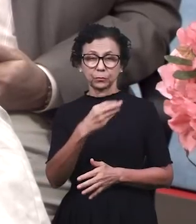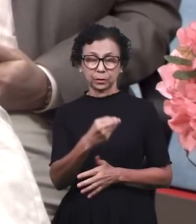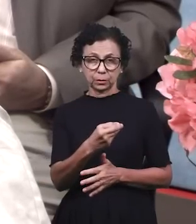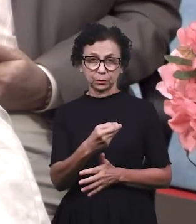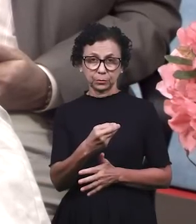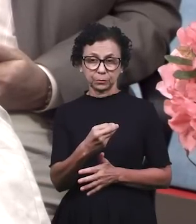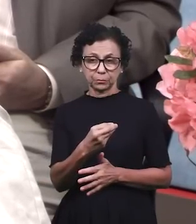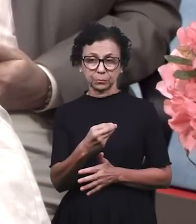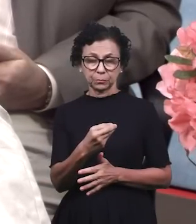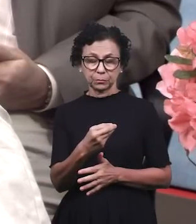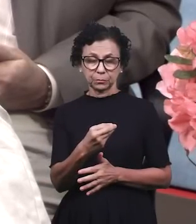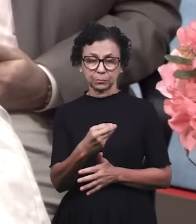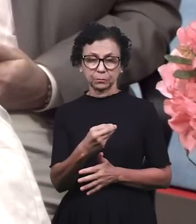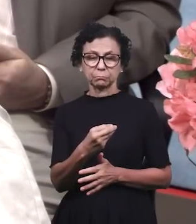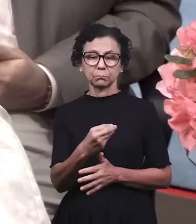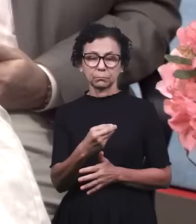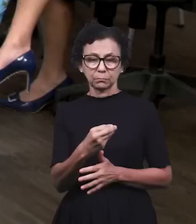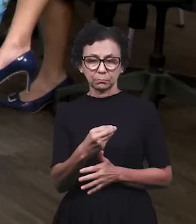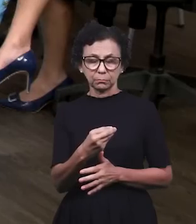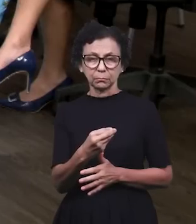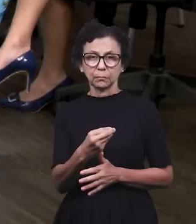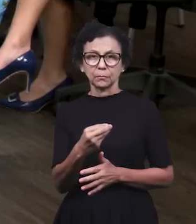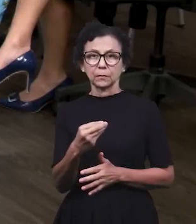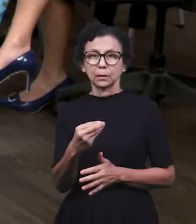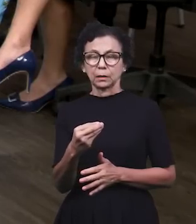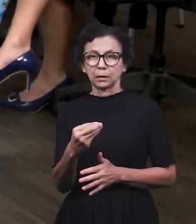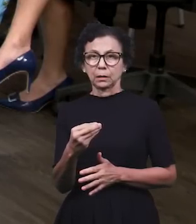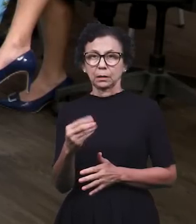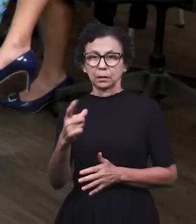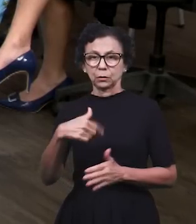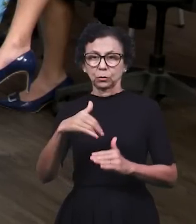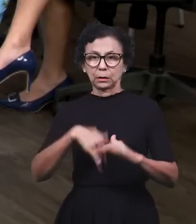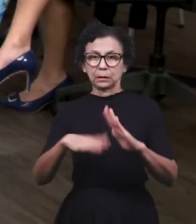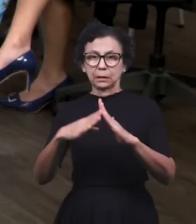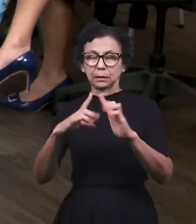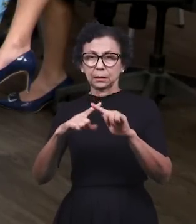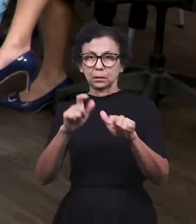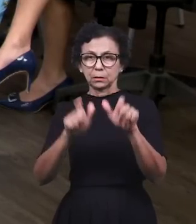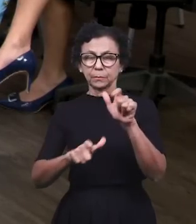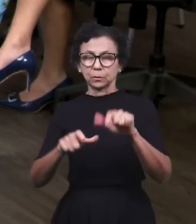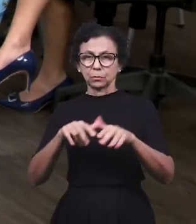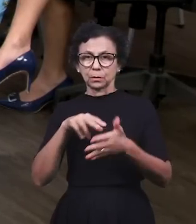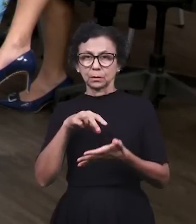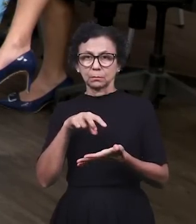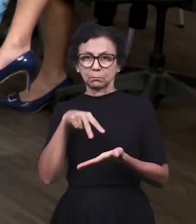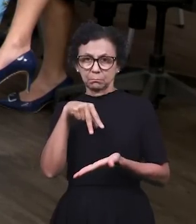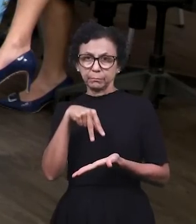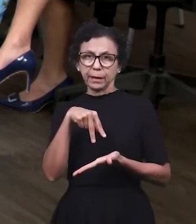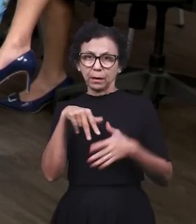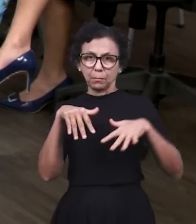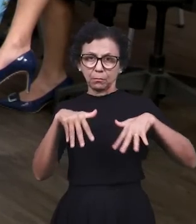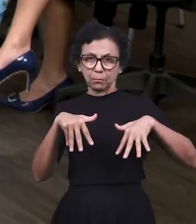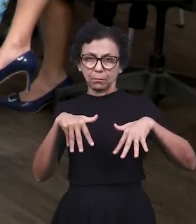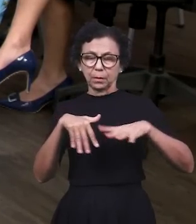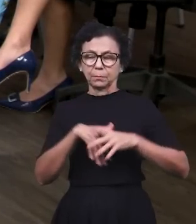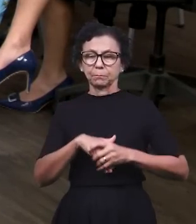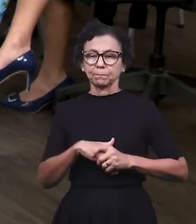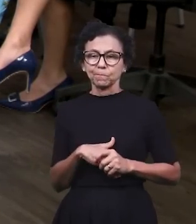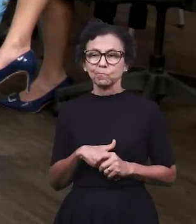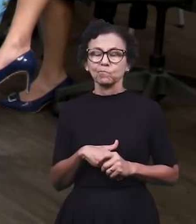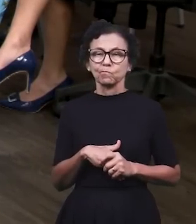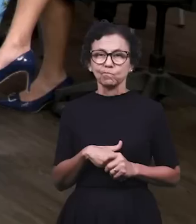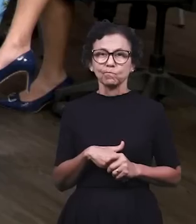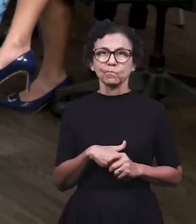Todo mundo em pé, aquela solenidade. Aí Gedeuti abriu a palavra